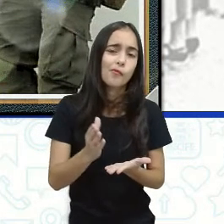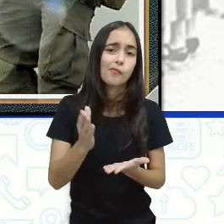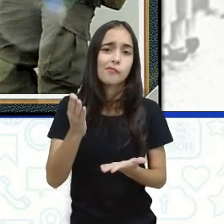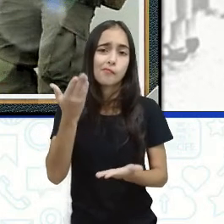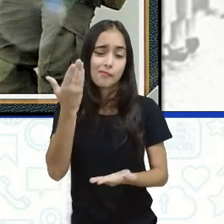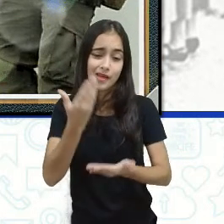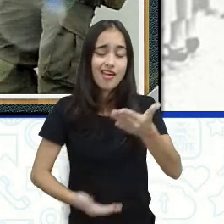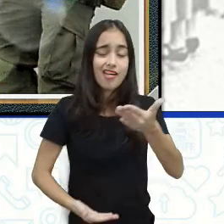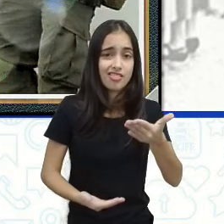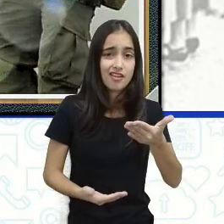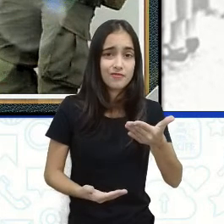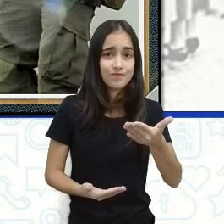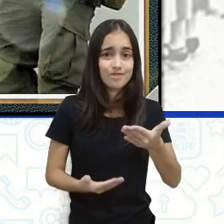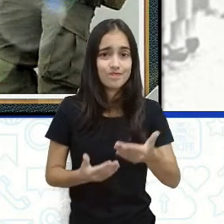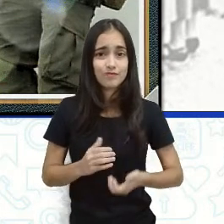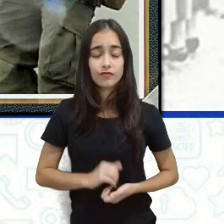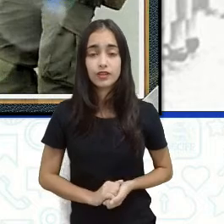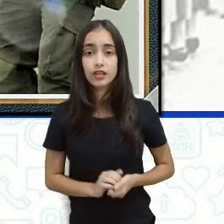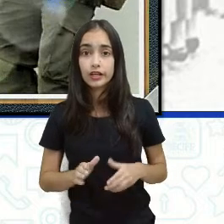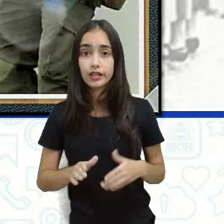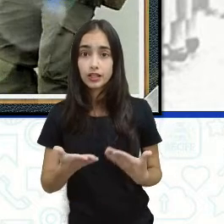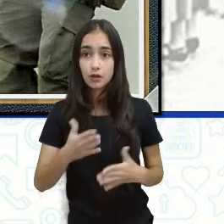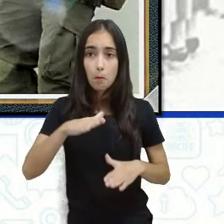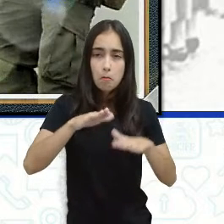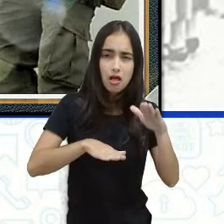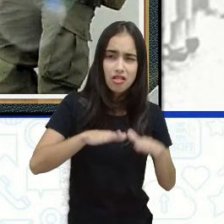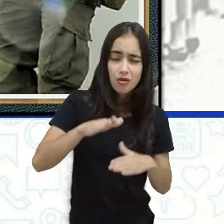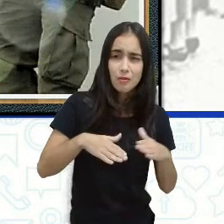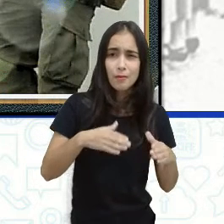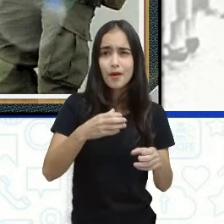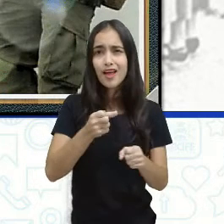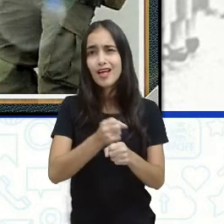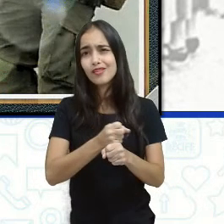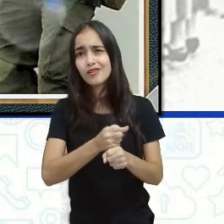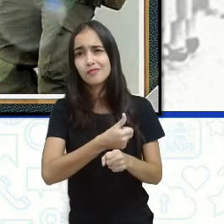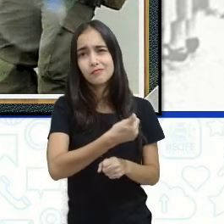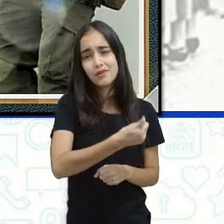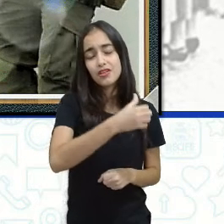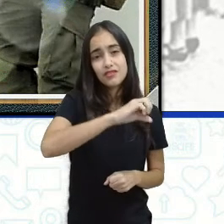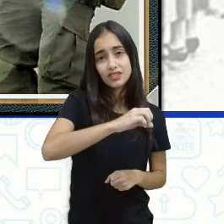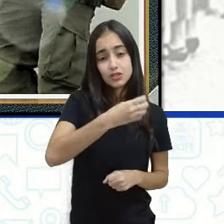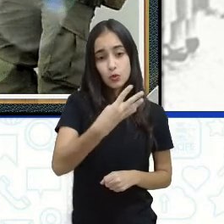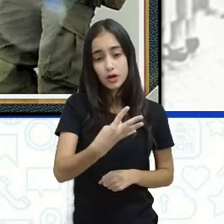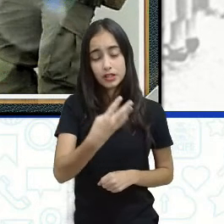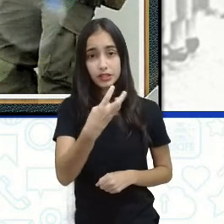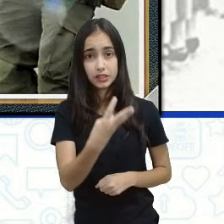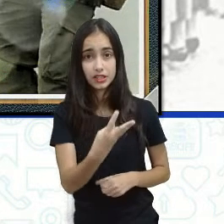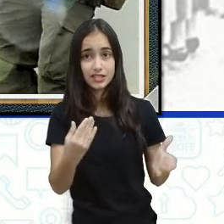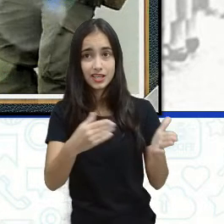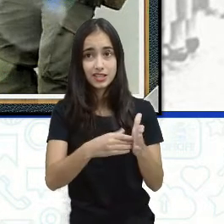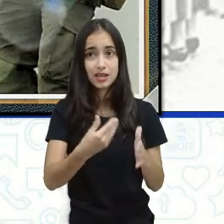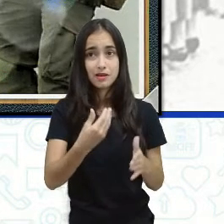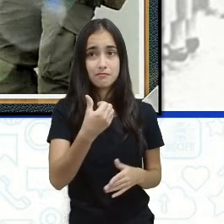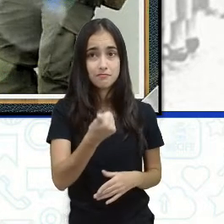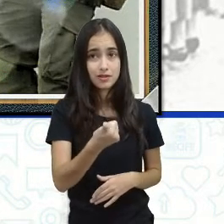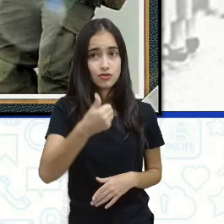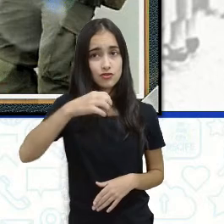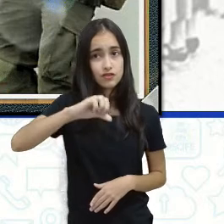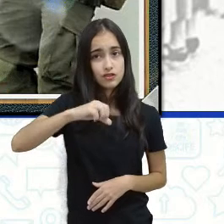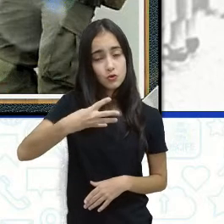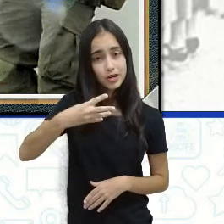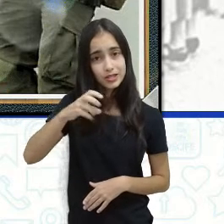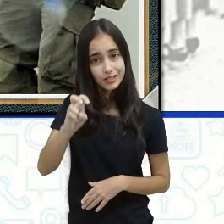Então, nessa terceira fase, de 43 a 45, a gente vai ter aí, ó, a derrota, né, das nações do eixo, a rendição